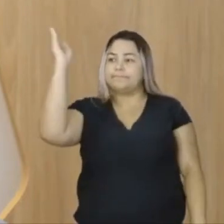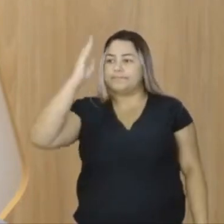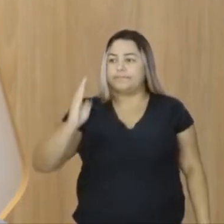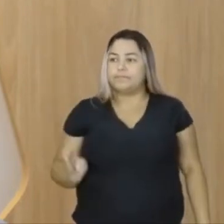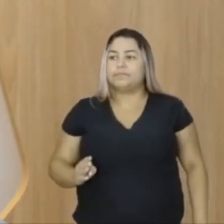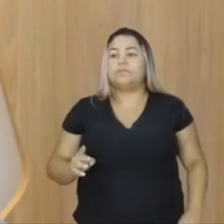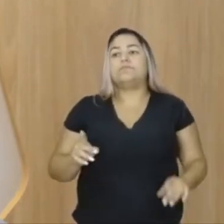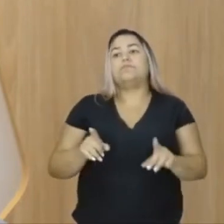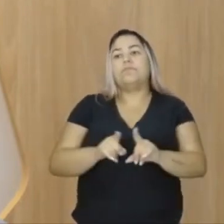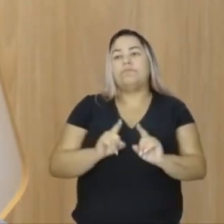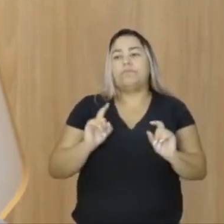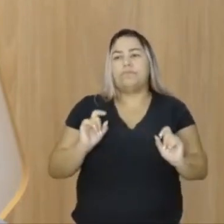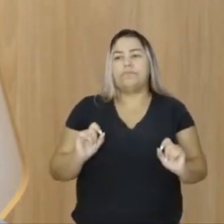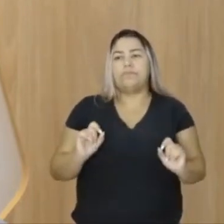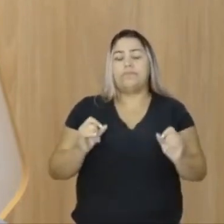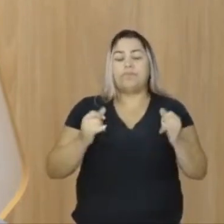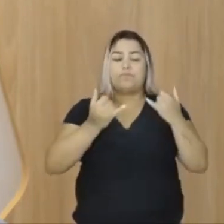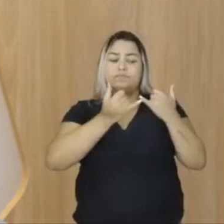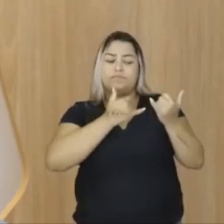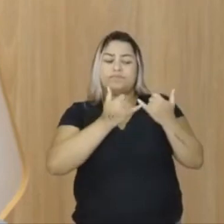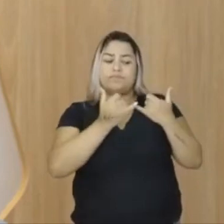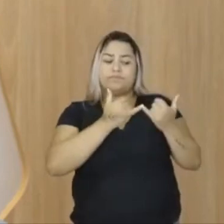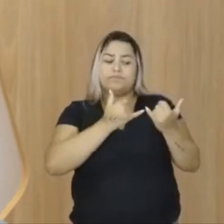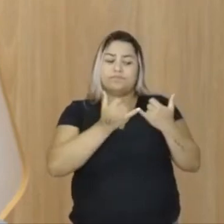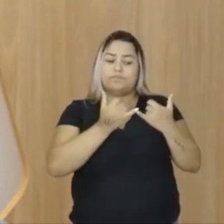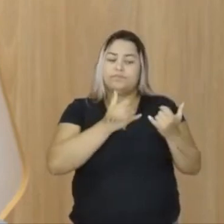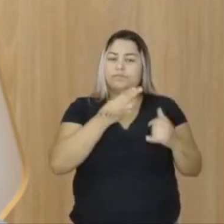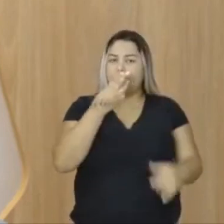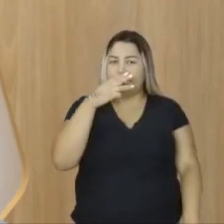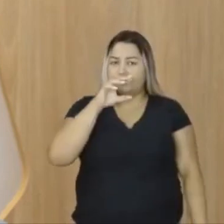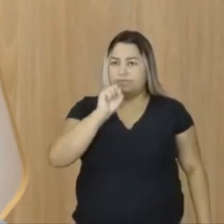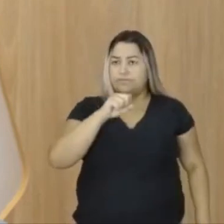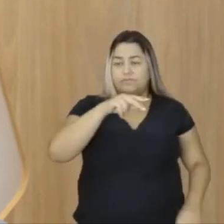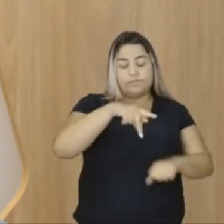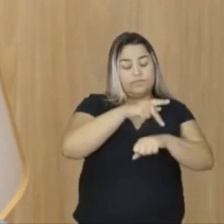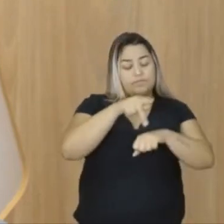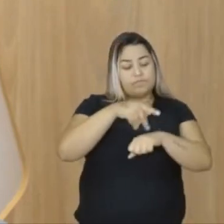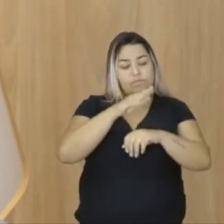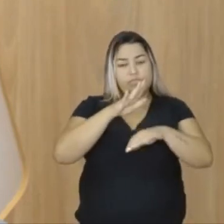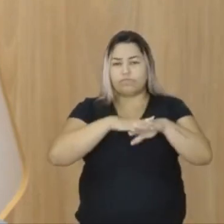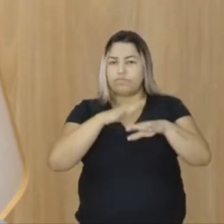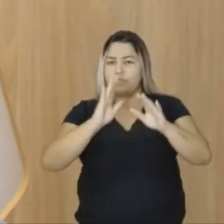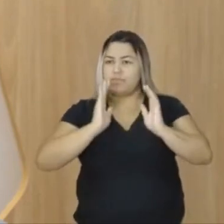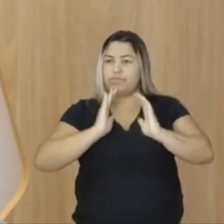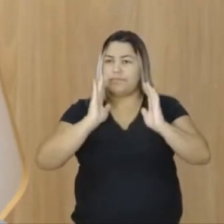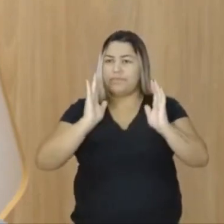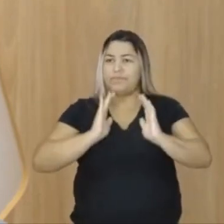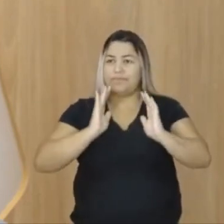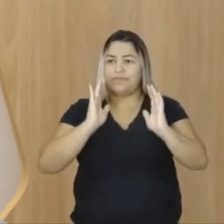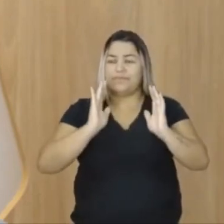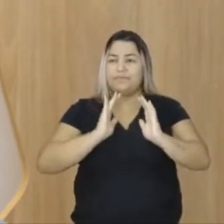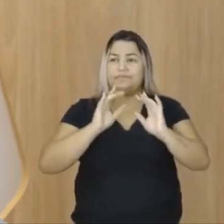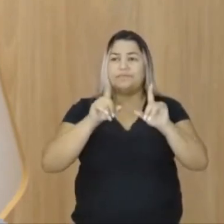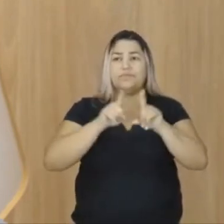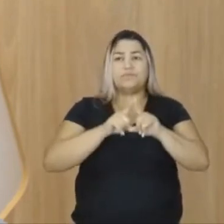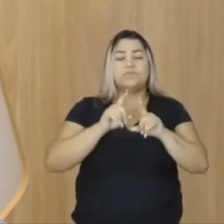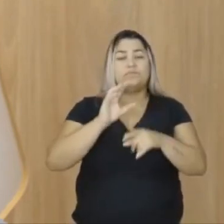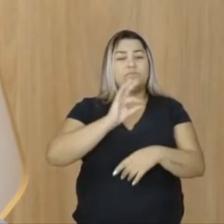arrecada, comparado com os países da OCDE, os 38 países mais ricos, a metade de renda e